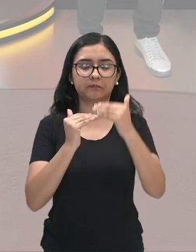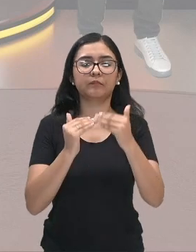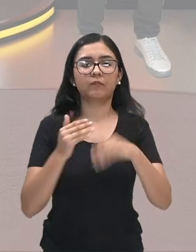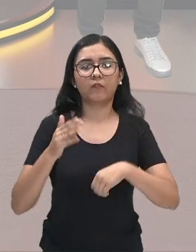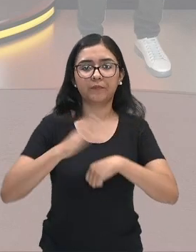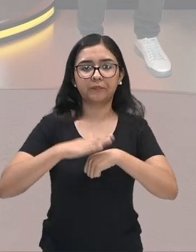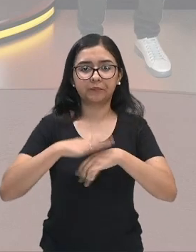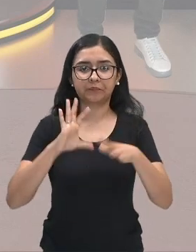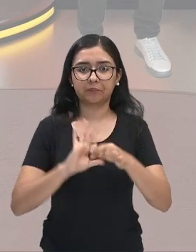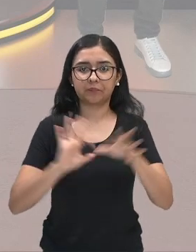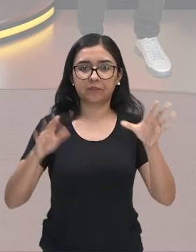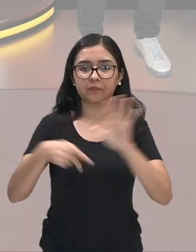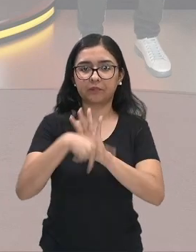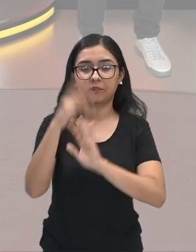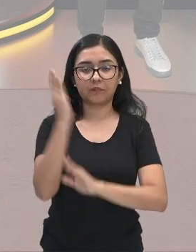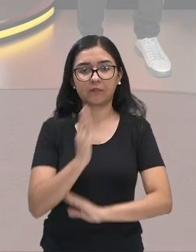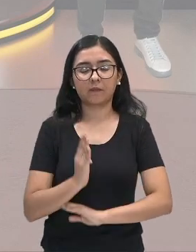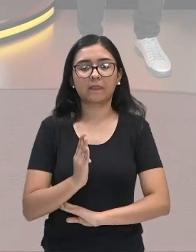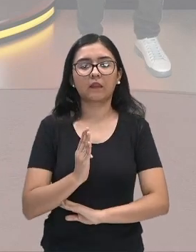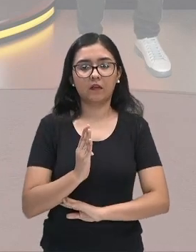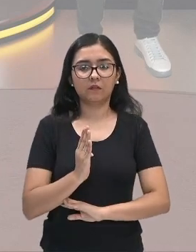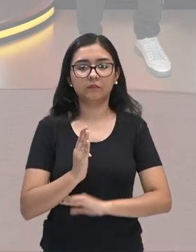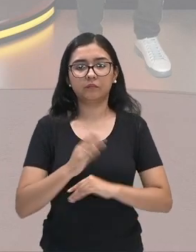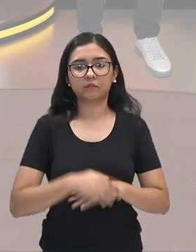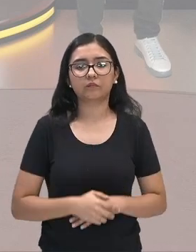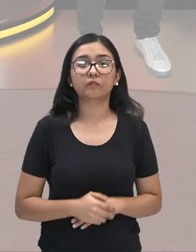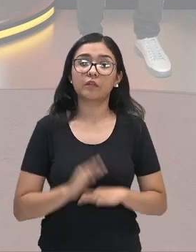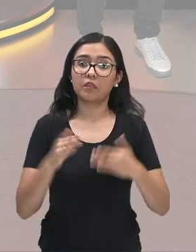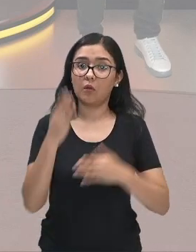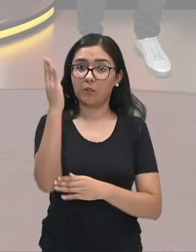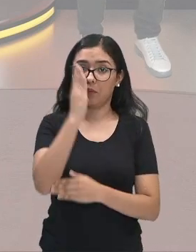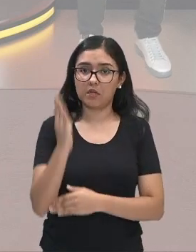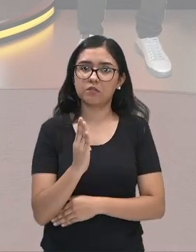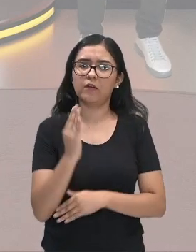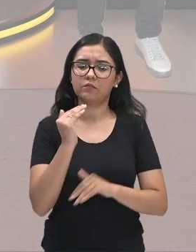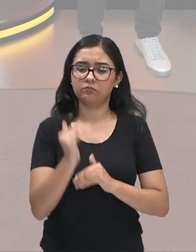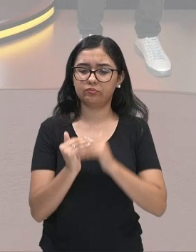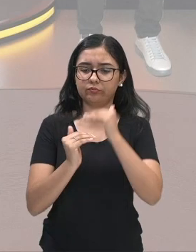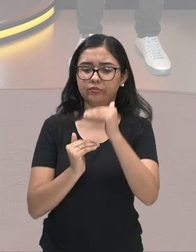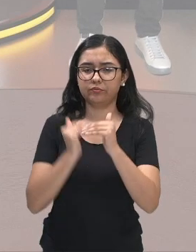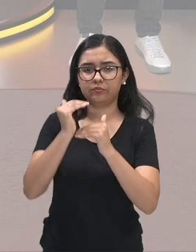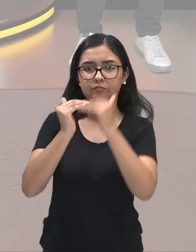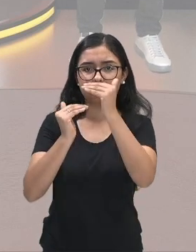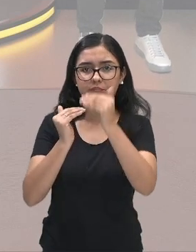independência do Brasil. Então, o Brasil vai se ficando cada vez mais forte aí.